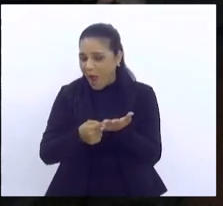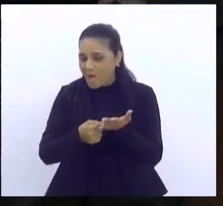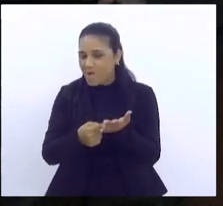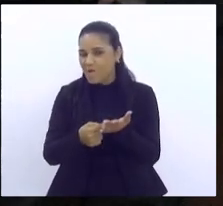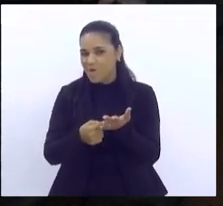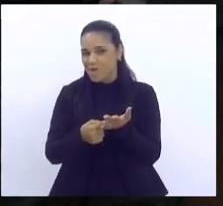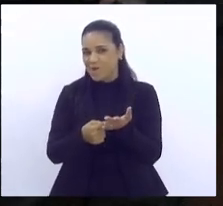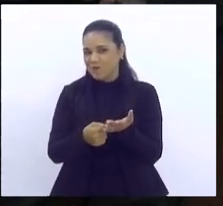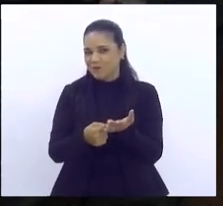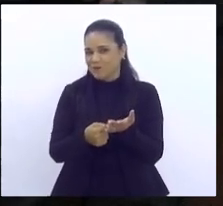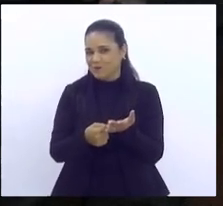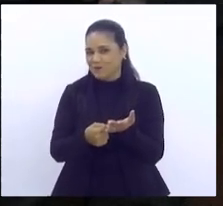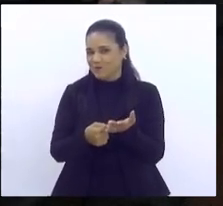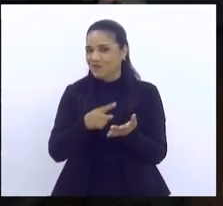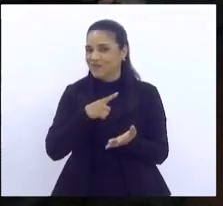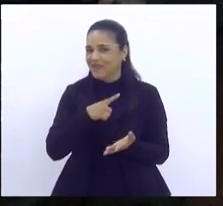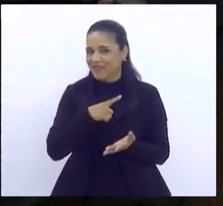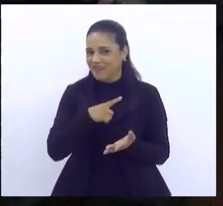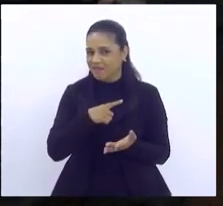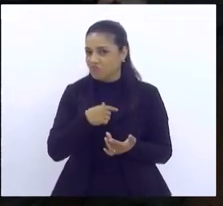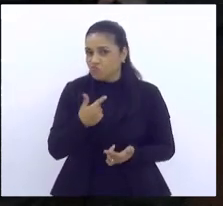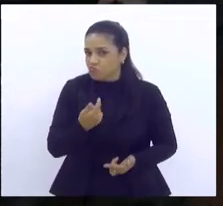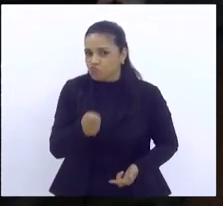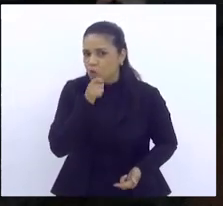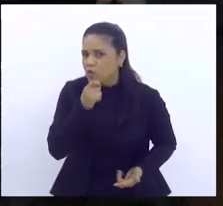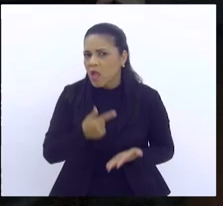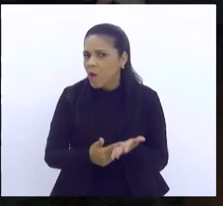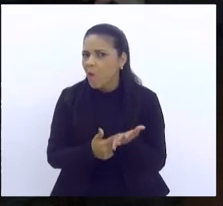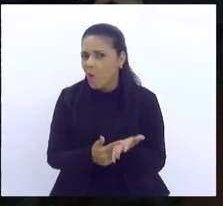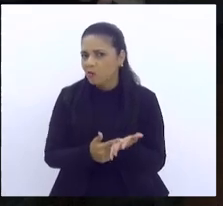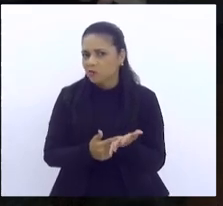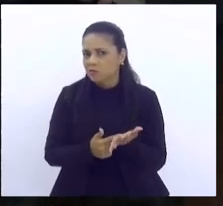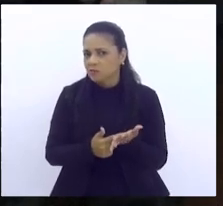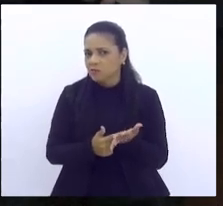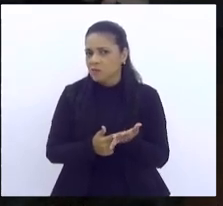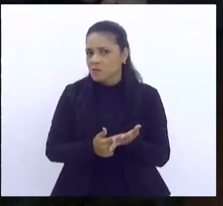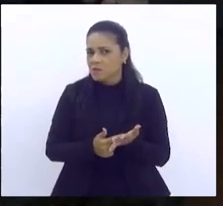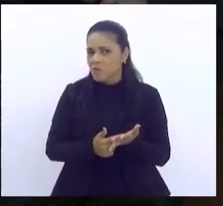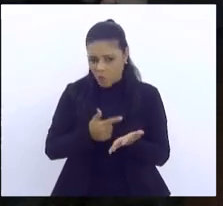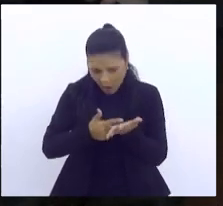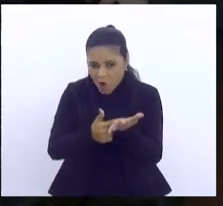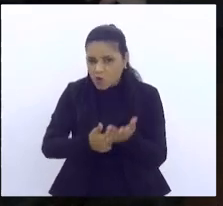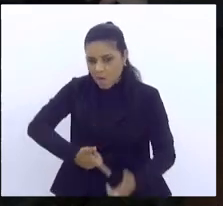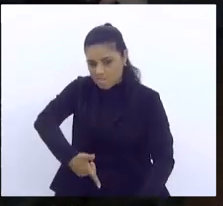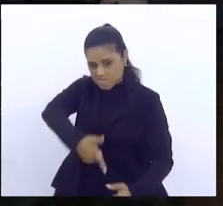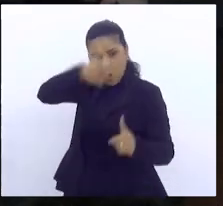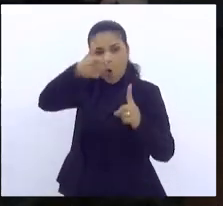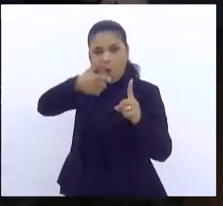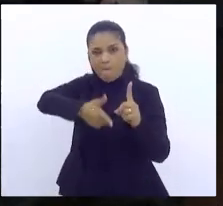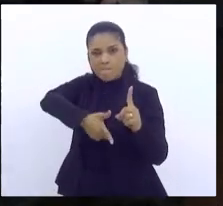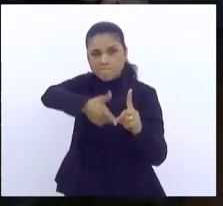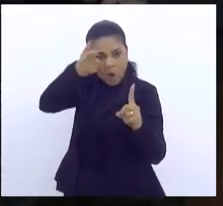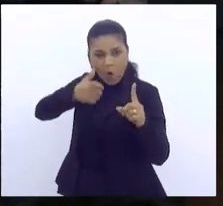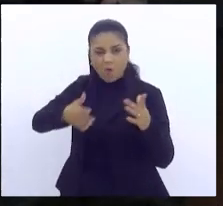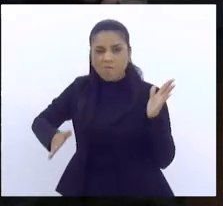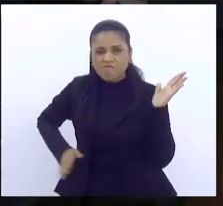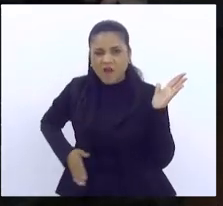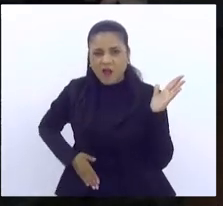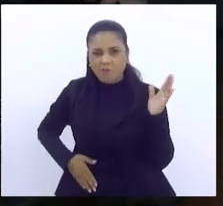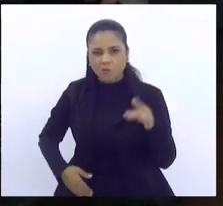feito. E não tem que ter acordo. O acordo tem que ser na bala. Vagabundo não tem que ir para a delegacia,